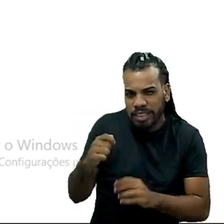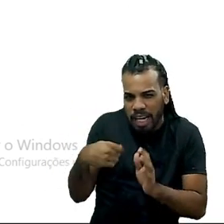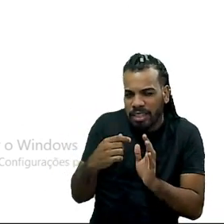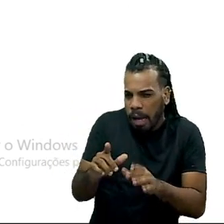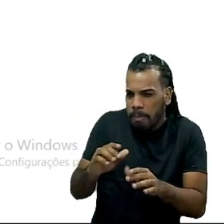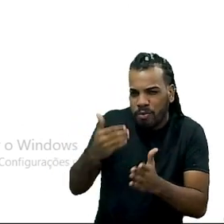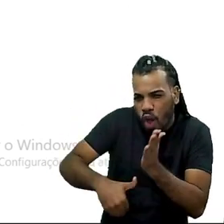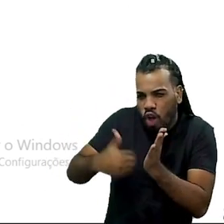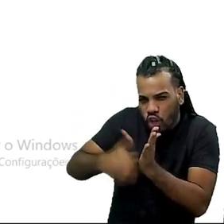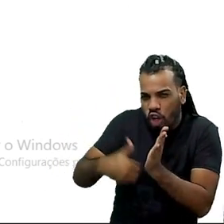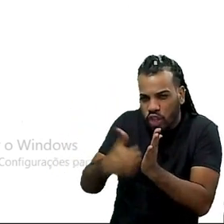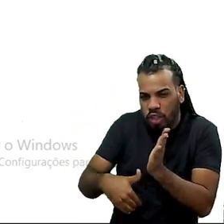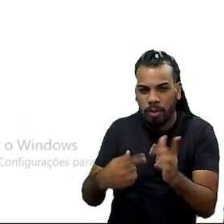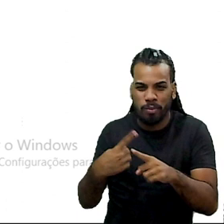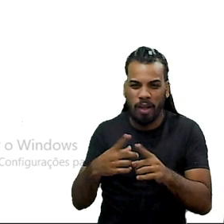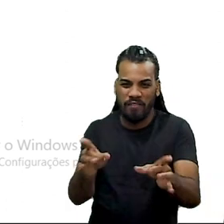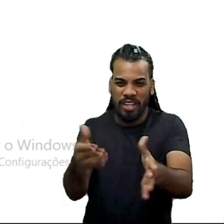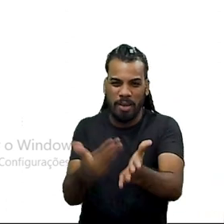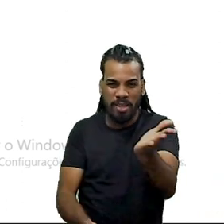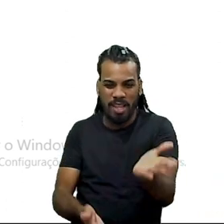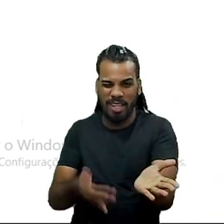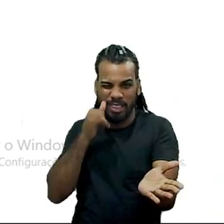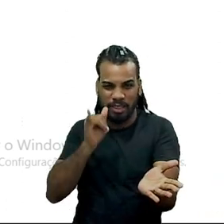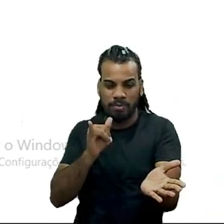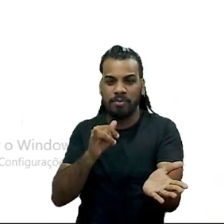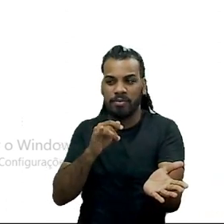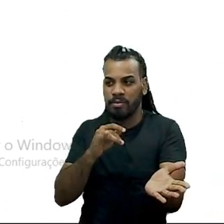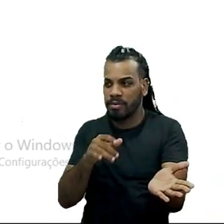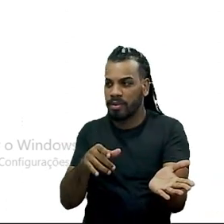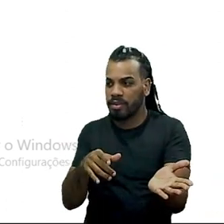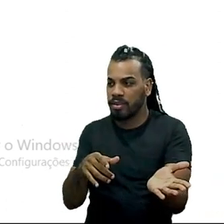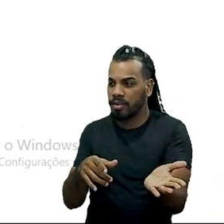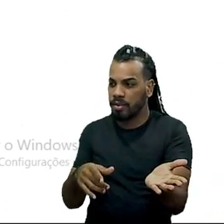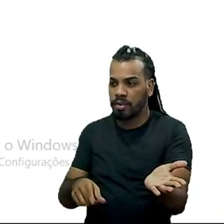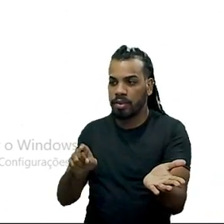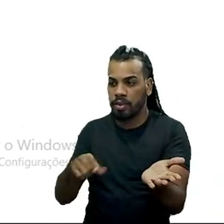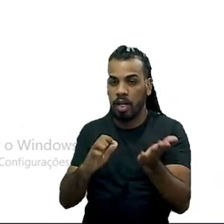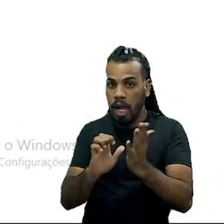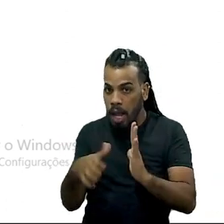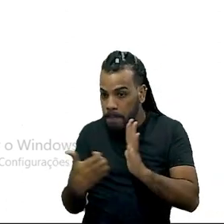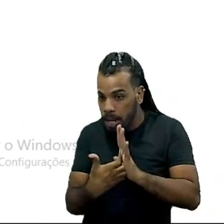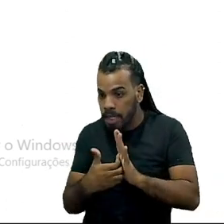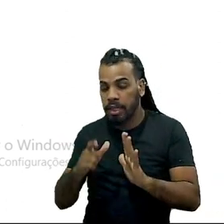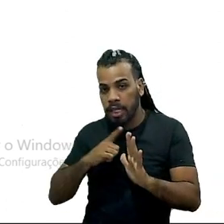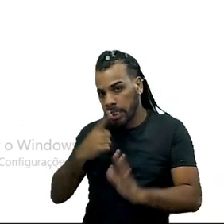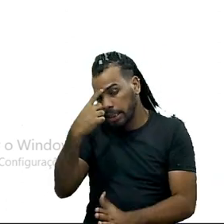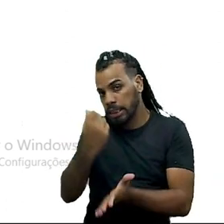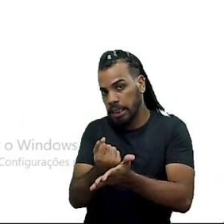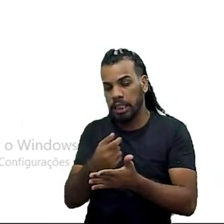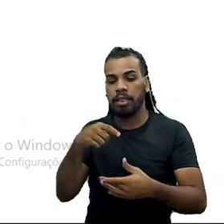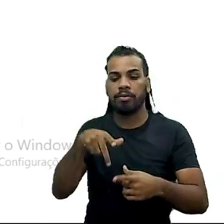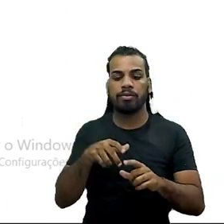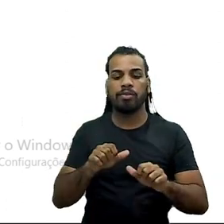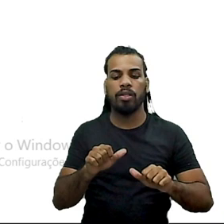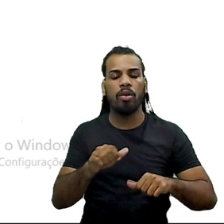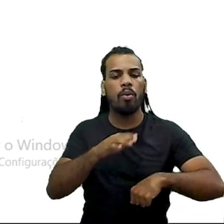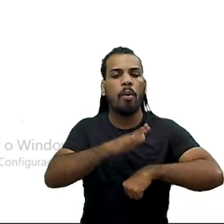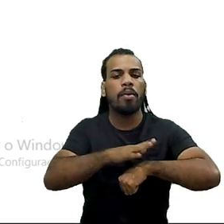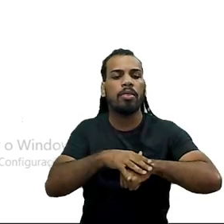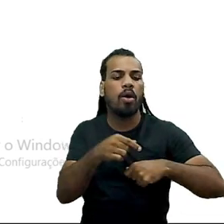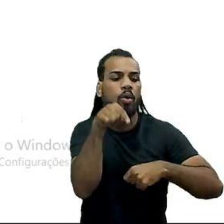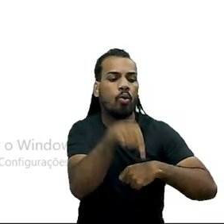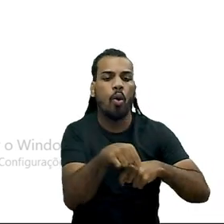Né? De acordo para não perder a venda. É essencial para auxiliar a administração da empresa a decidir pela manutenção ou não de determinadas